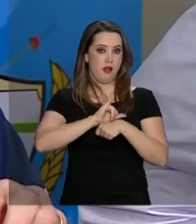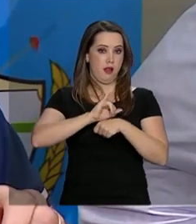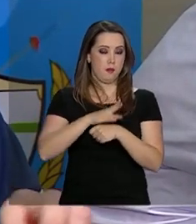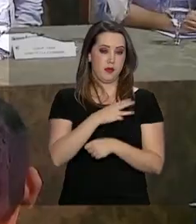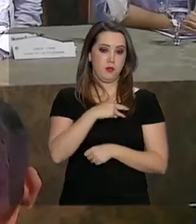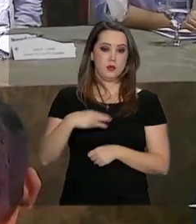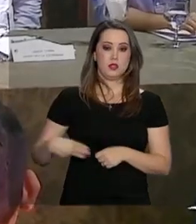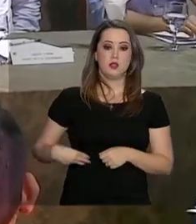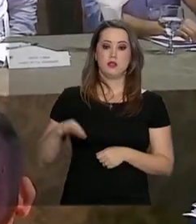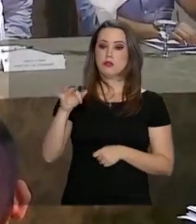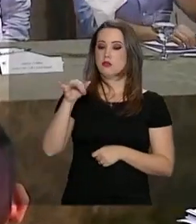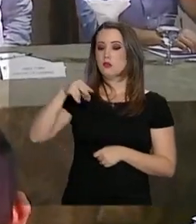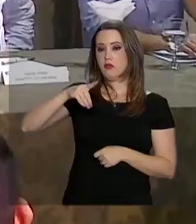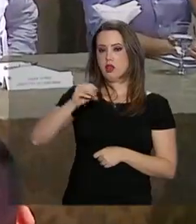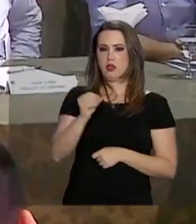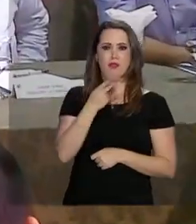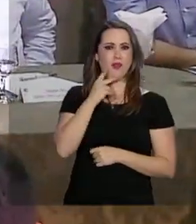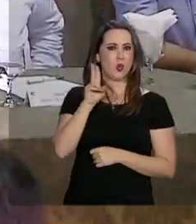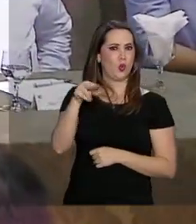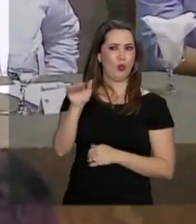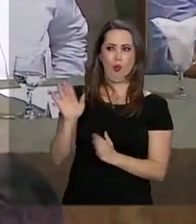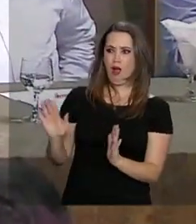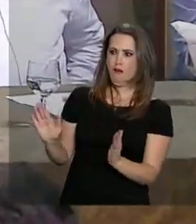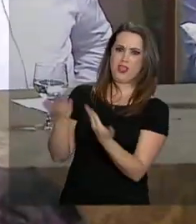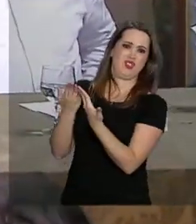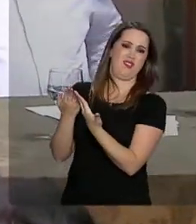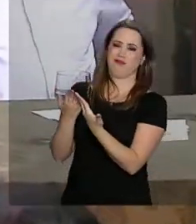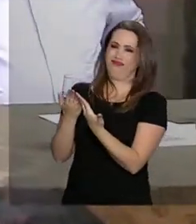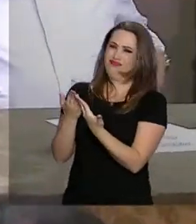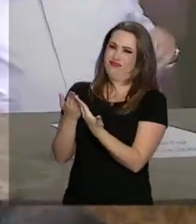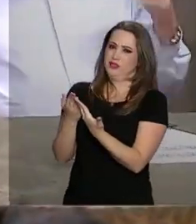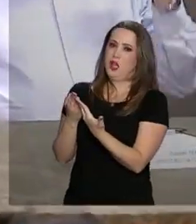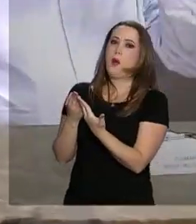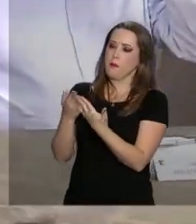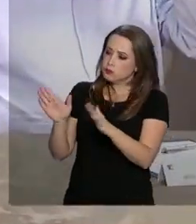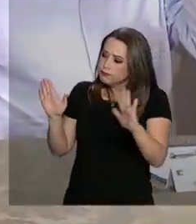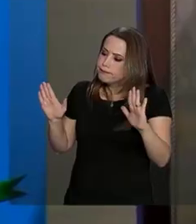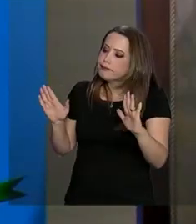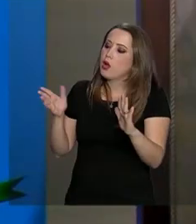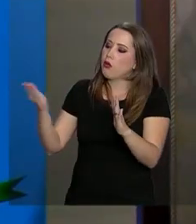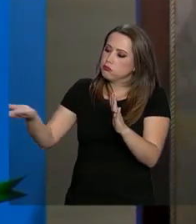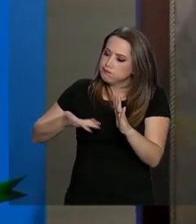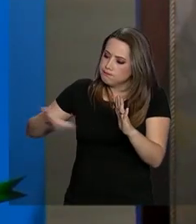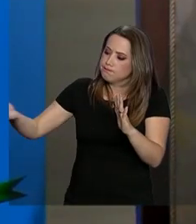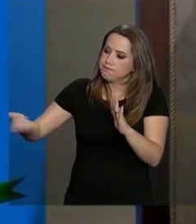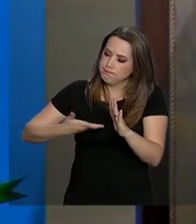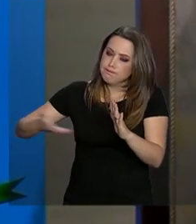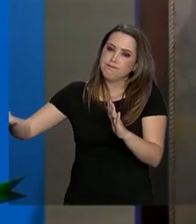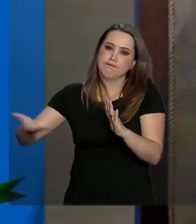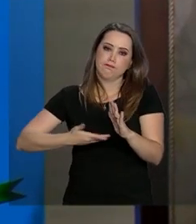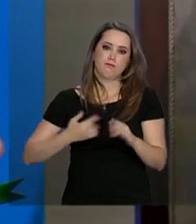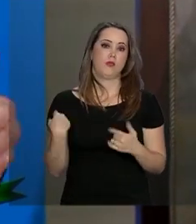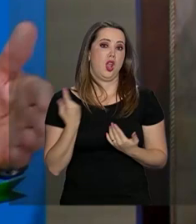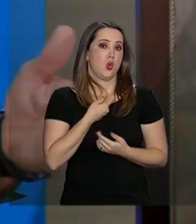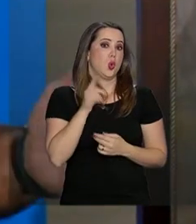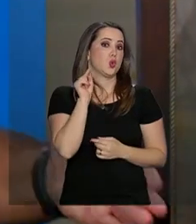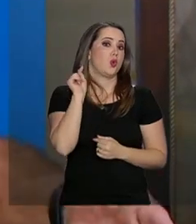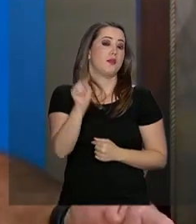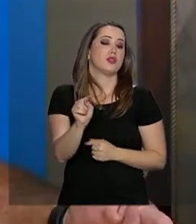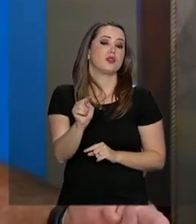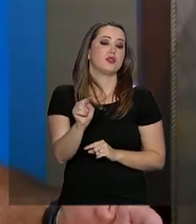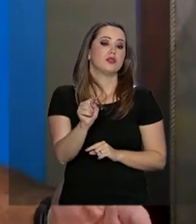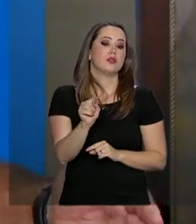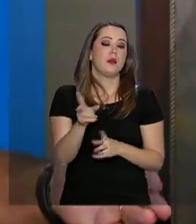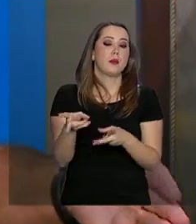Fernando Azevedo descartou fechar a fronteira e confirmou a continuidade da operação acolhida. A visão nossa aqui é verificar a